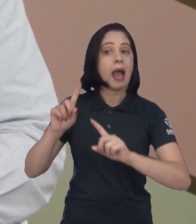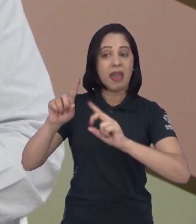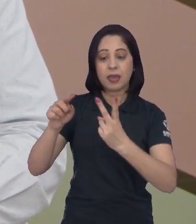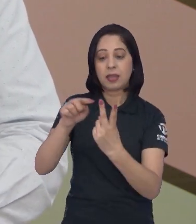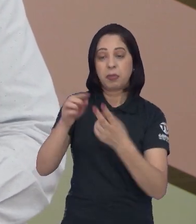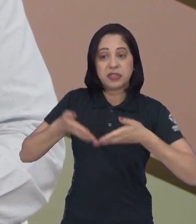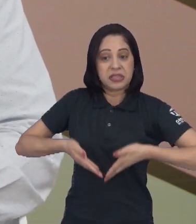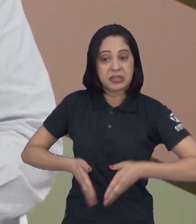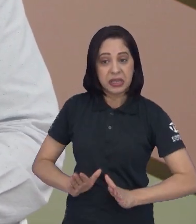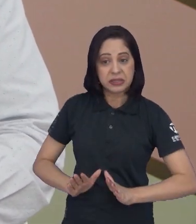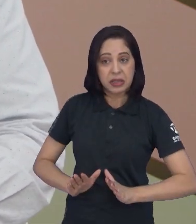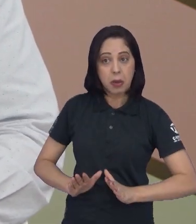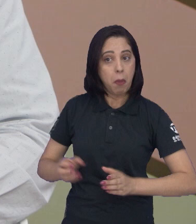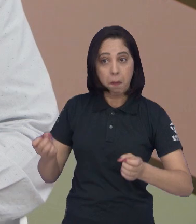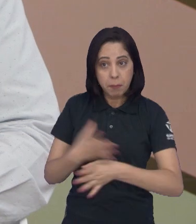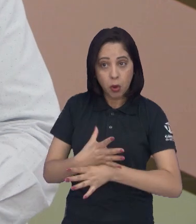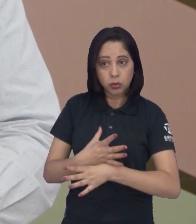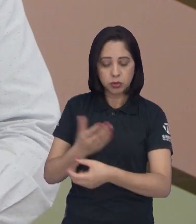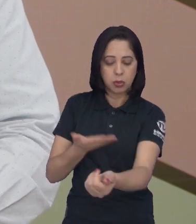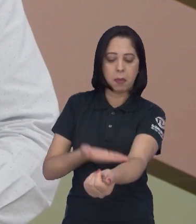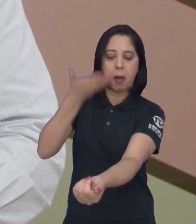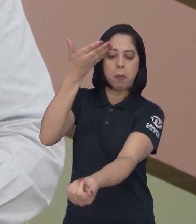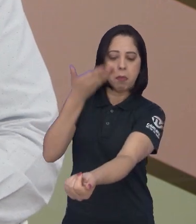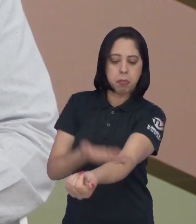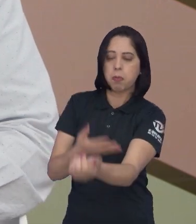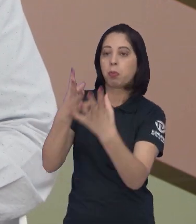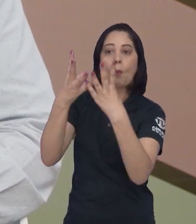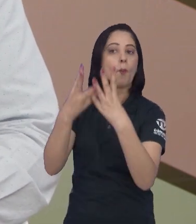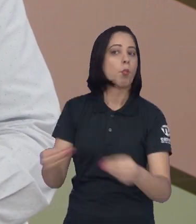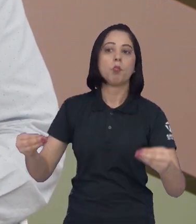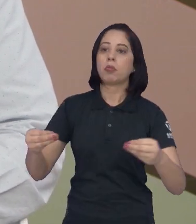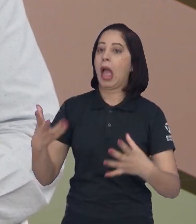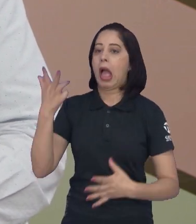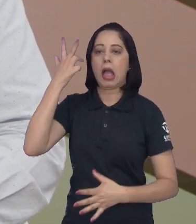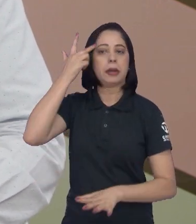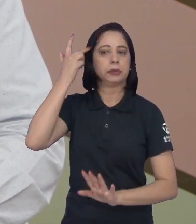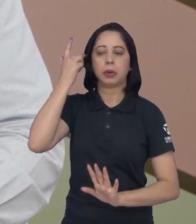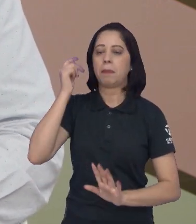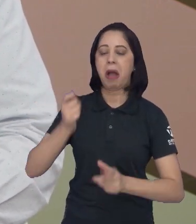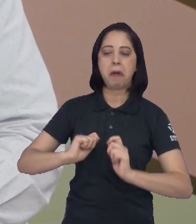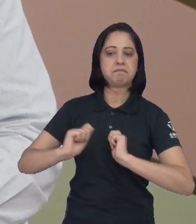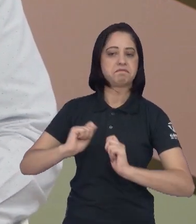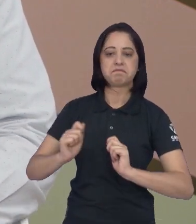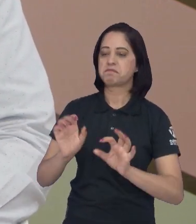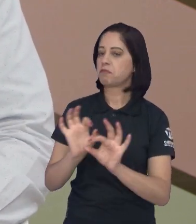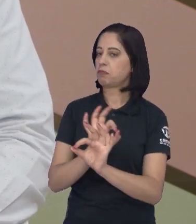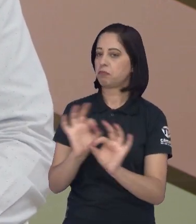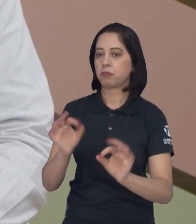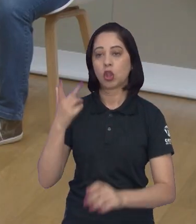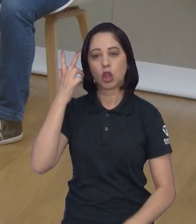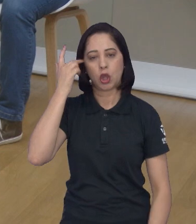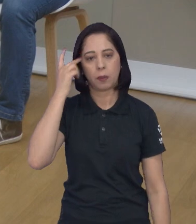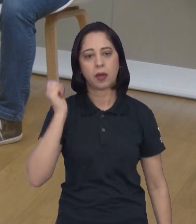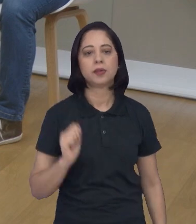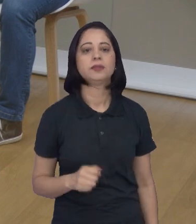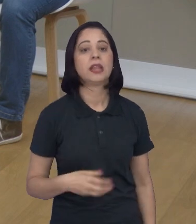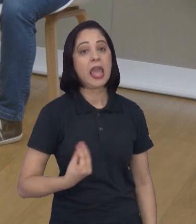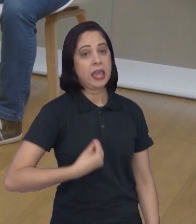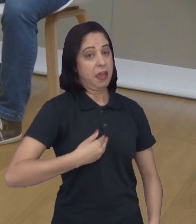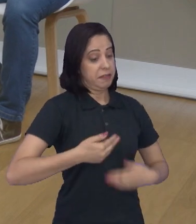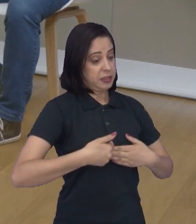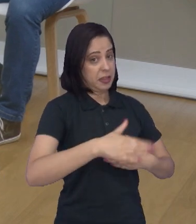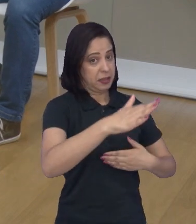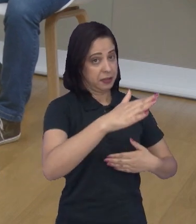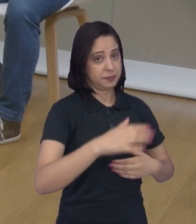cessa desaparece depois do parto e os níveis de pressão se controlam depois de uns se meses um ano e Vida que Segue